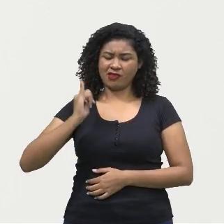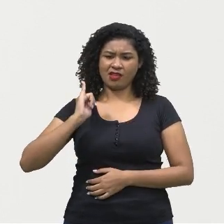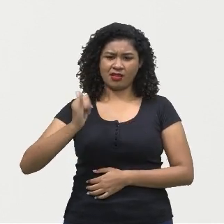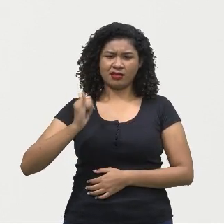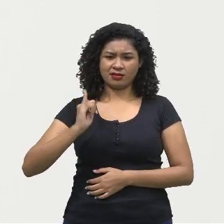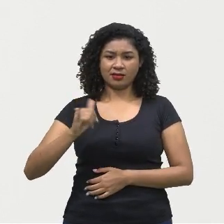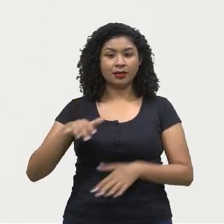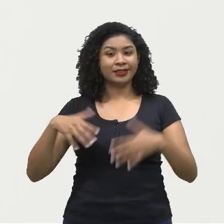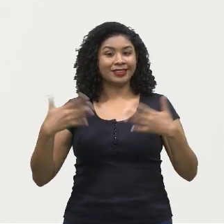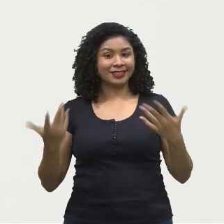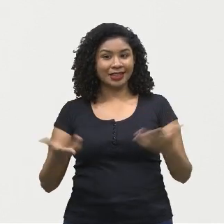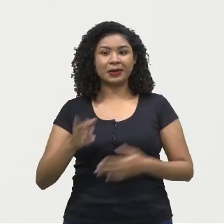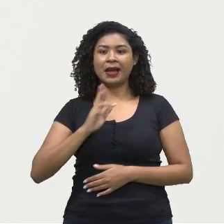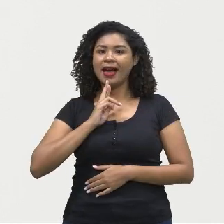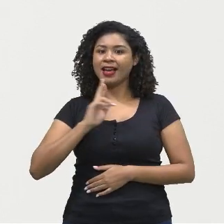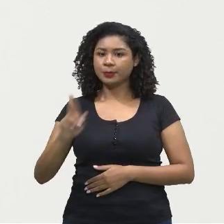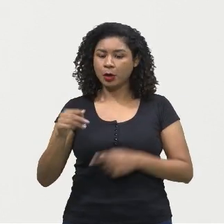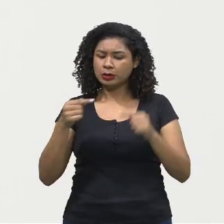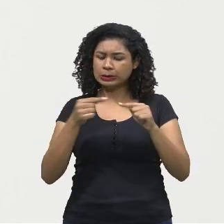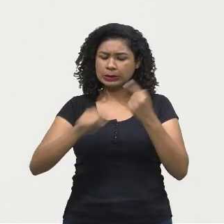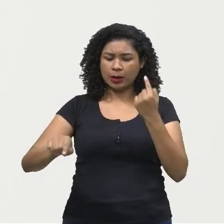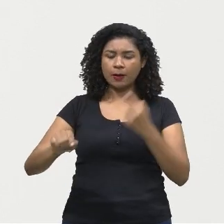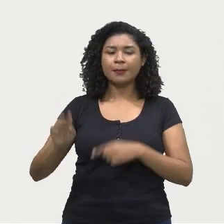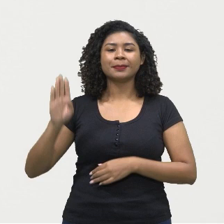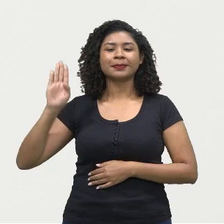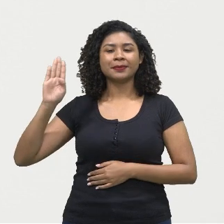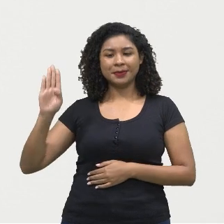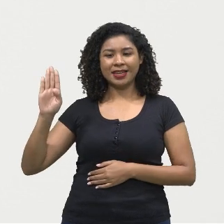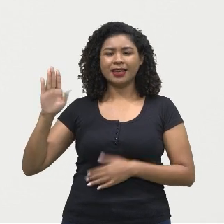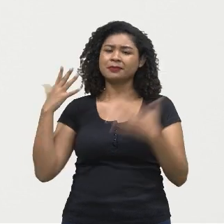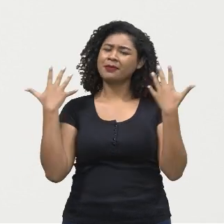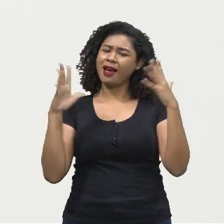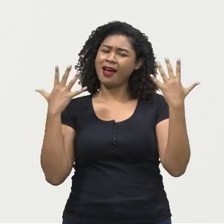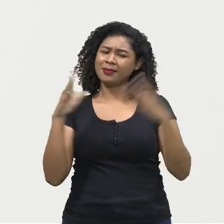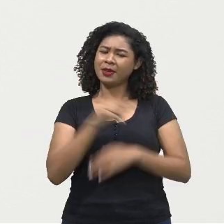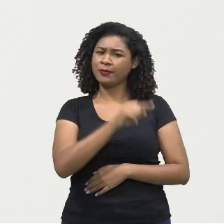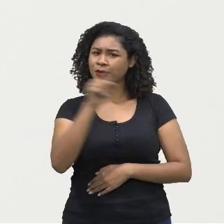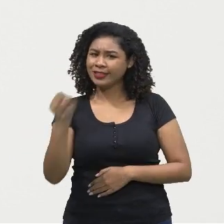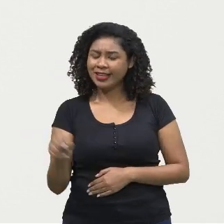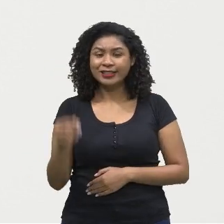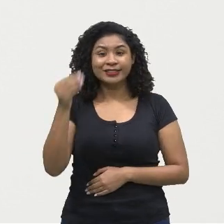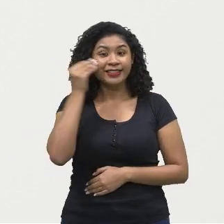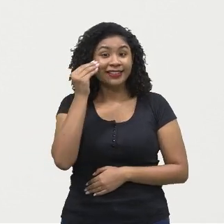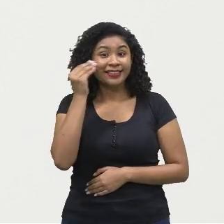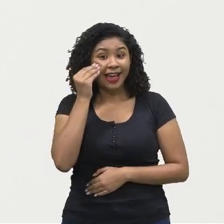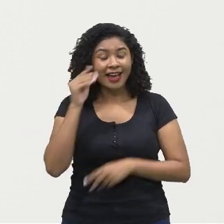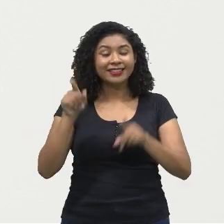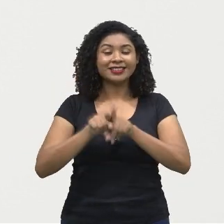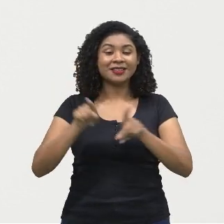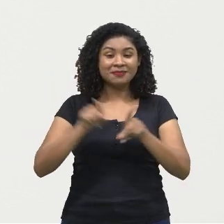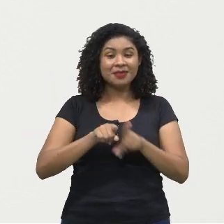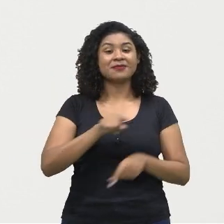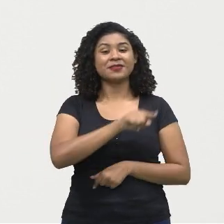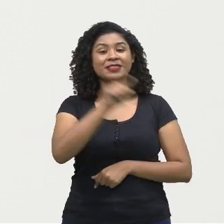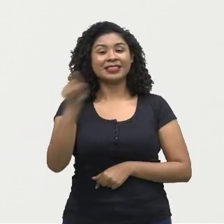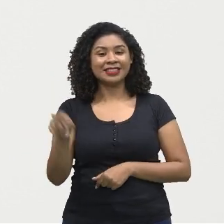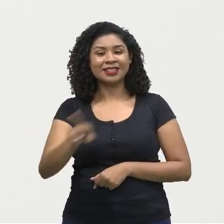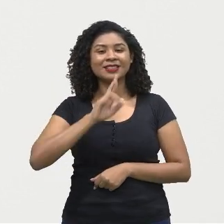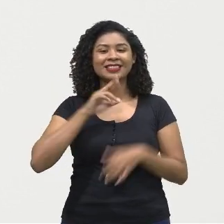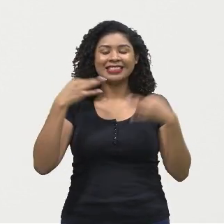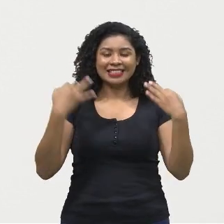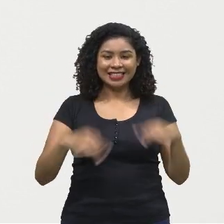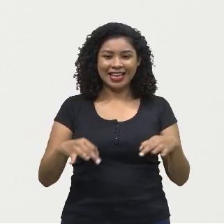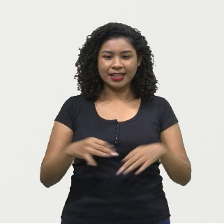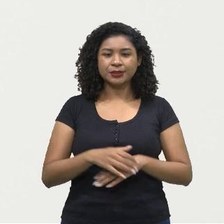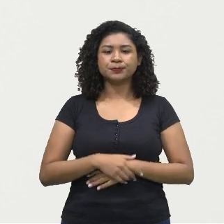letra B. Então, parabéns àqueles que tentaram e mesmo os que acertaram. É esse aqui. Vamos ver as 2